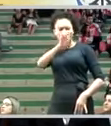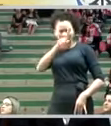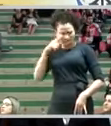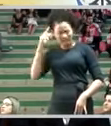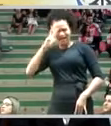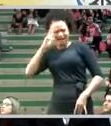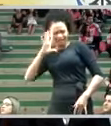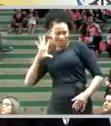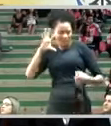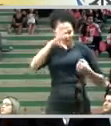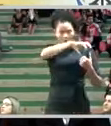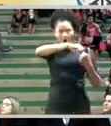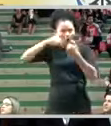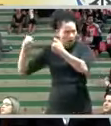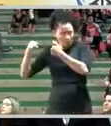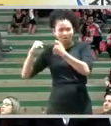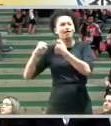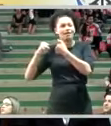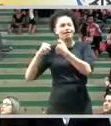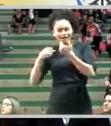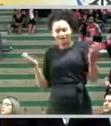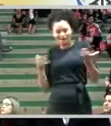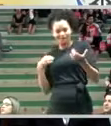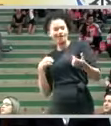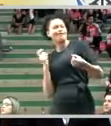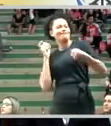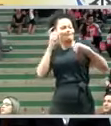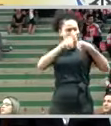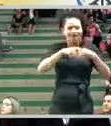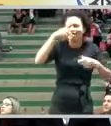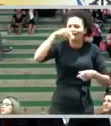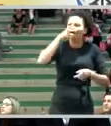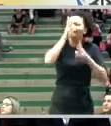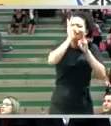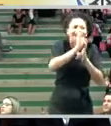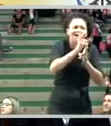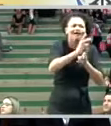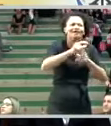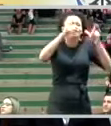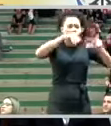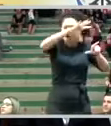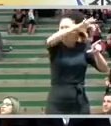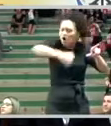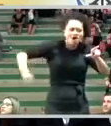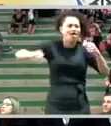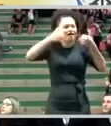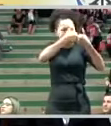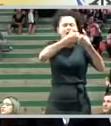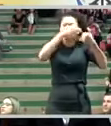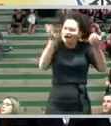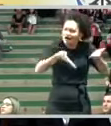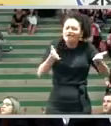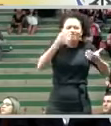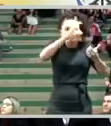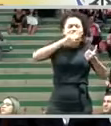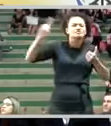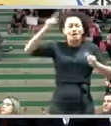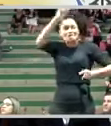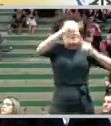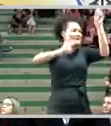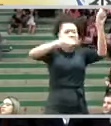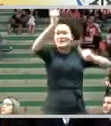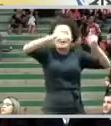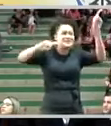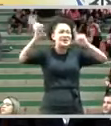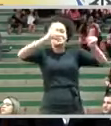roubaram a arca em Ebenezer. Aí agora Samuel volta para o mesmo lugar aonde foi roubada a arca. E agora Deus troveja, Deus